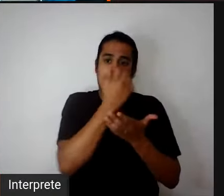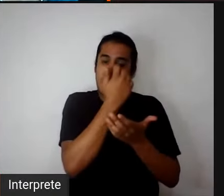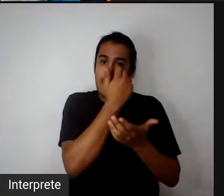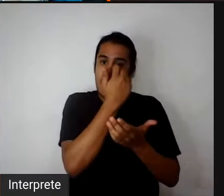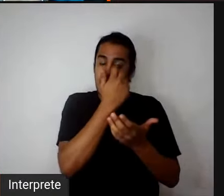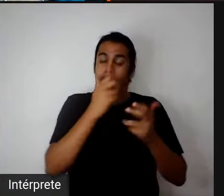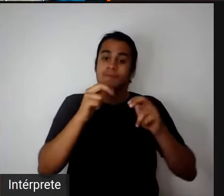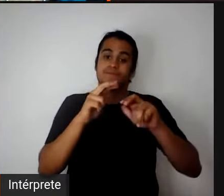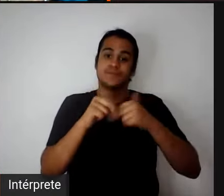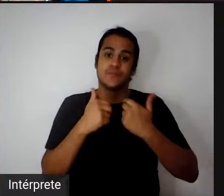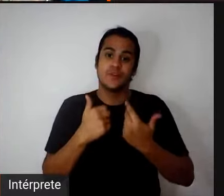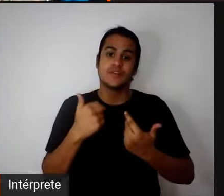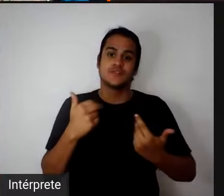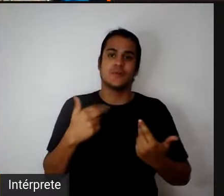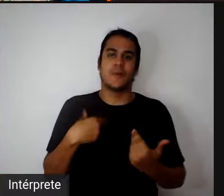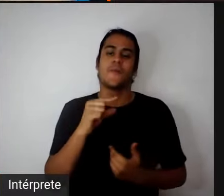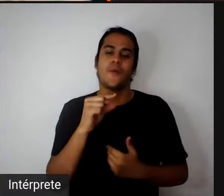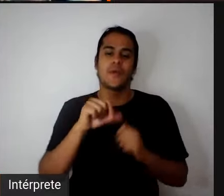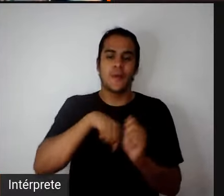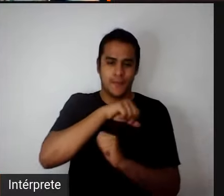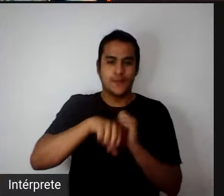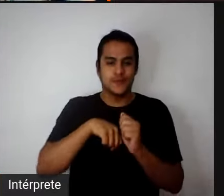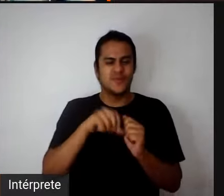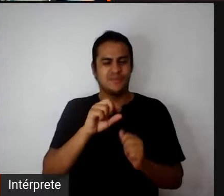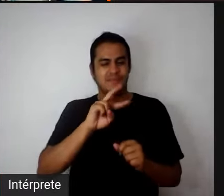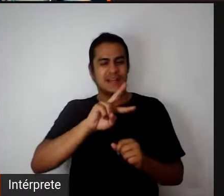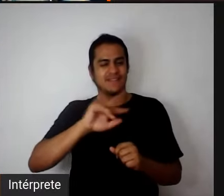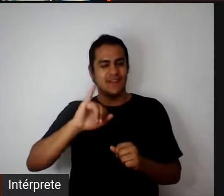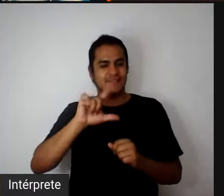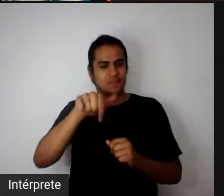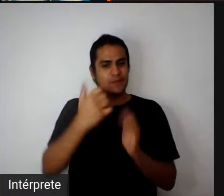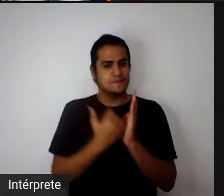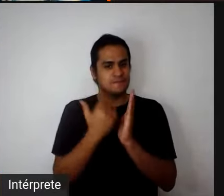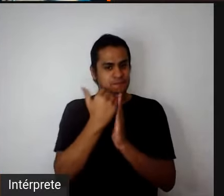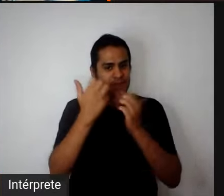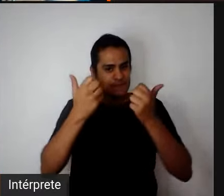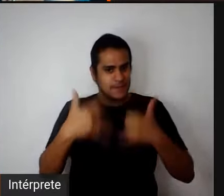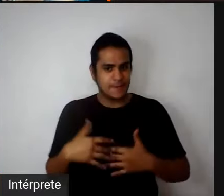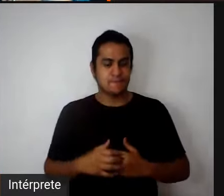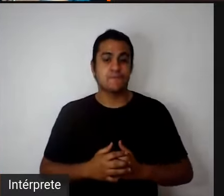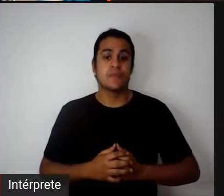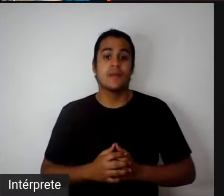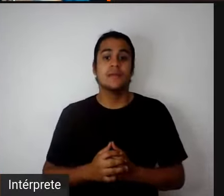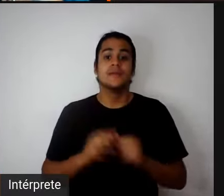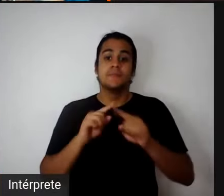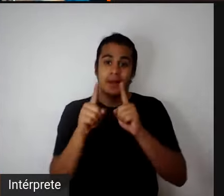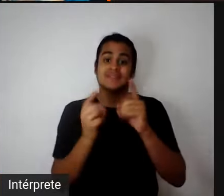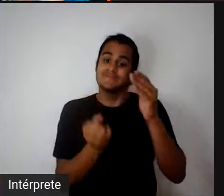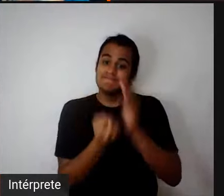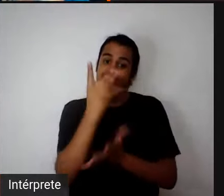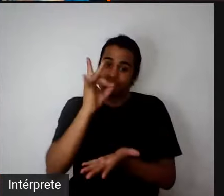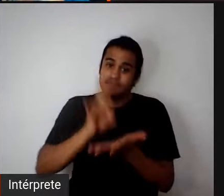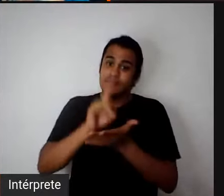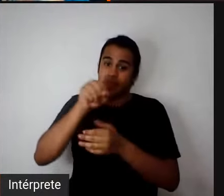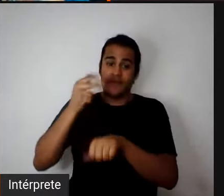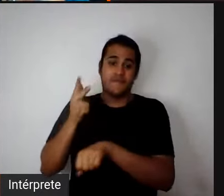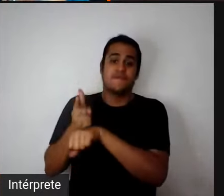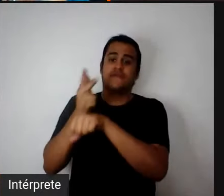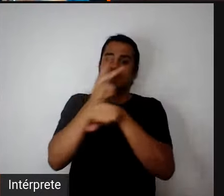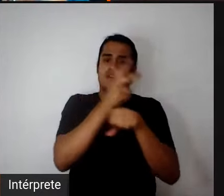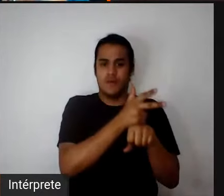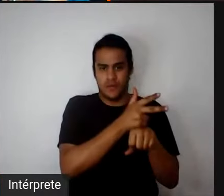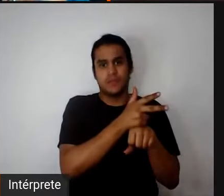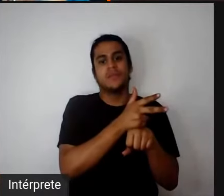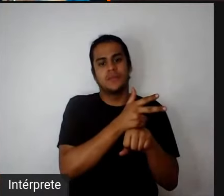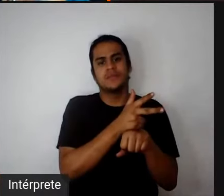exposição recente de galeria, que a gente vai falar um pouco mais, mas ela produz filmes, né, desde o início, né, em